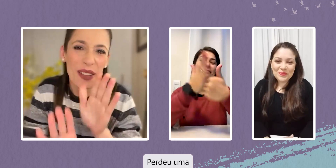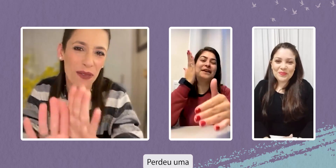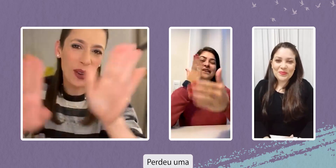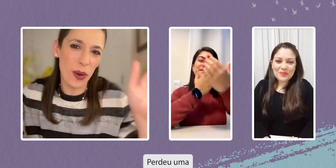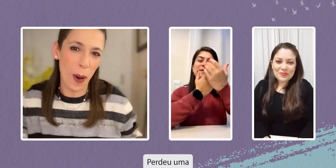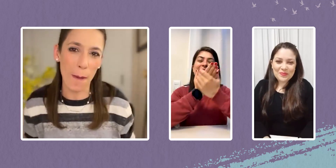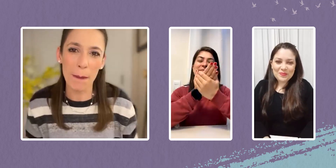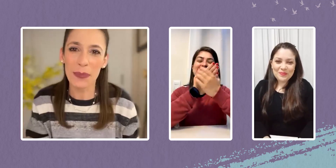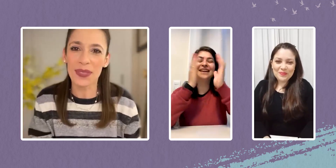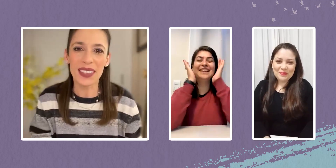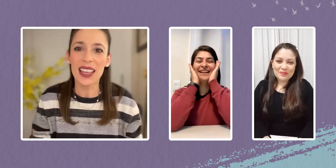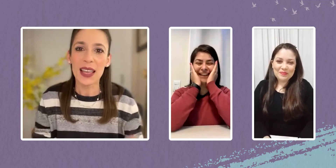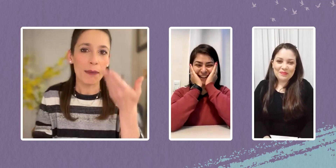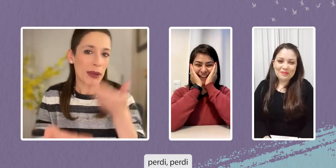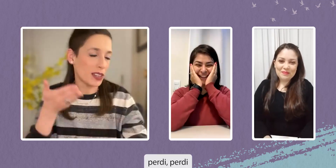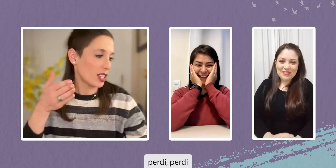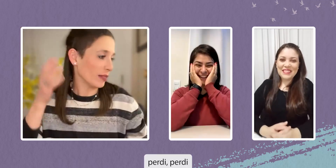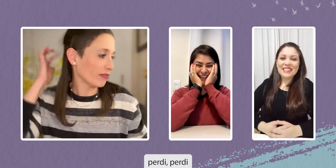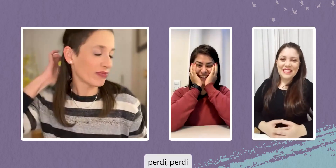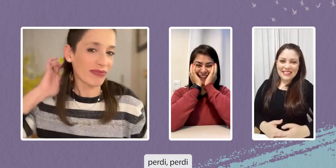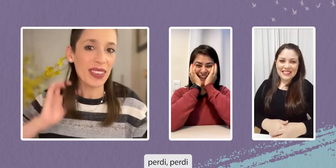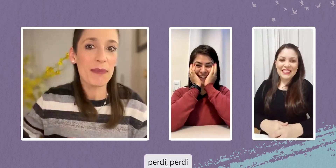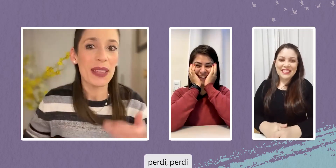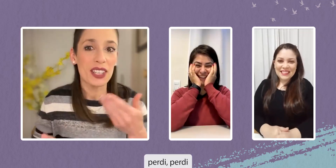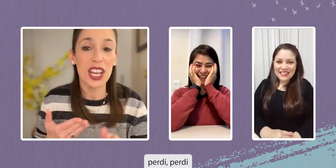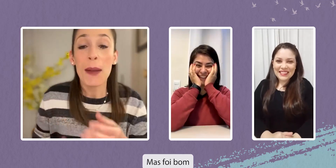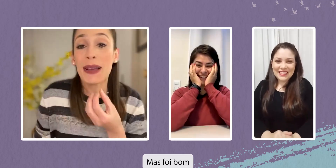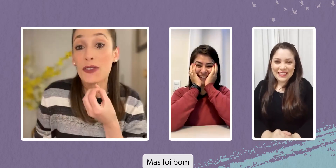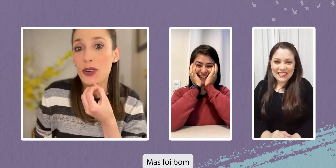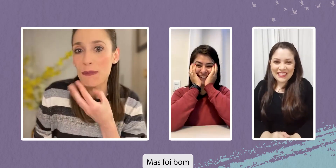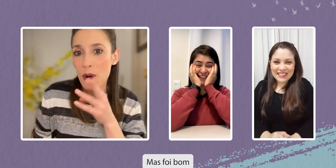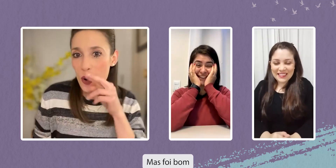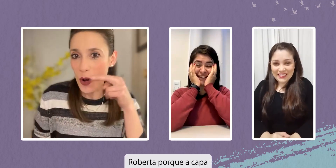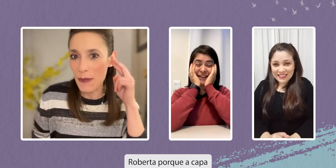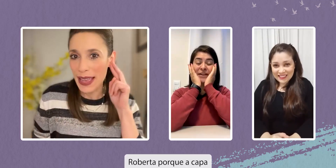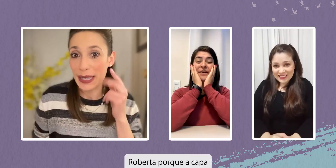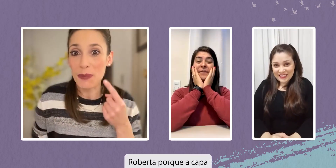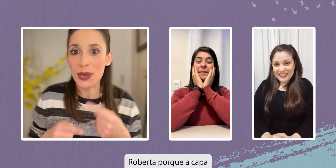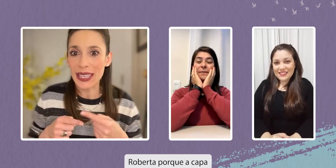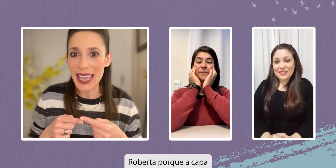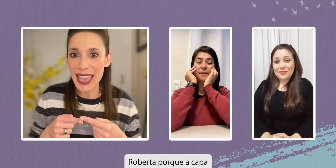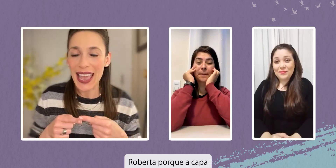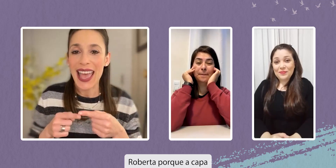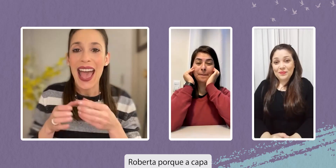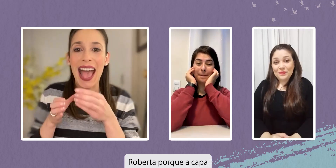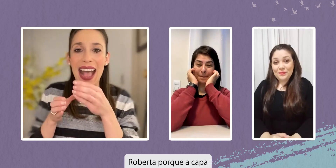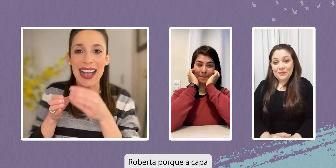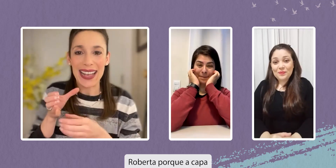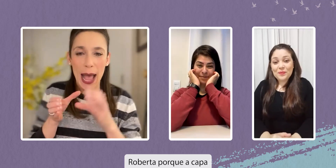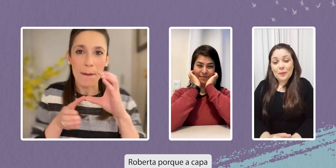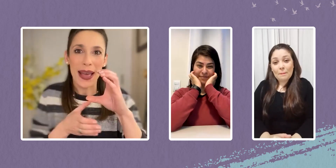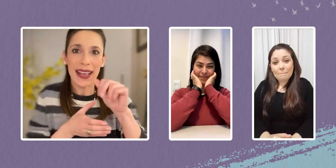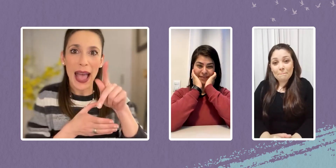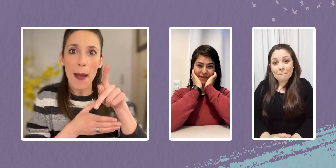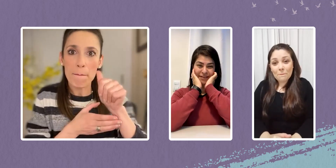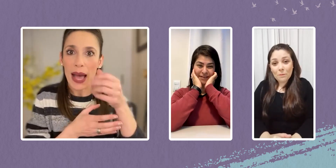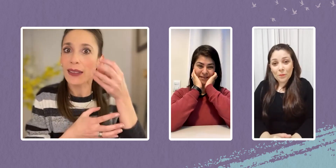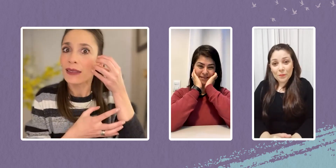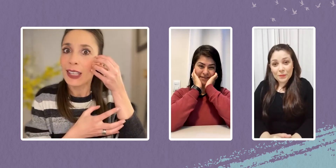Aí perdeu Ficou, uma. perdi, perdi. Mas foi bom, Roberta, porque a